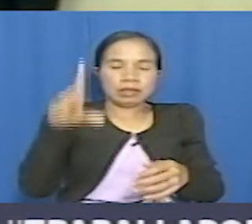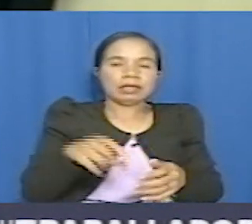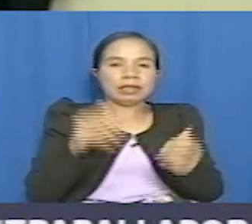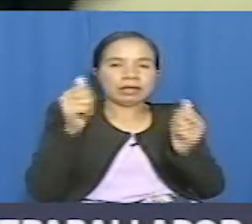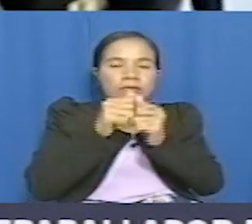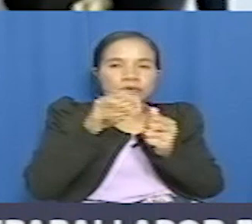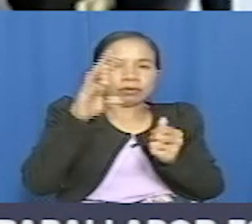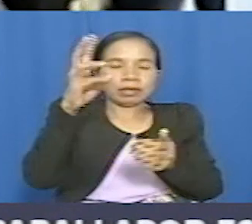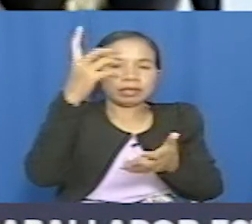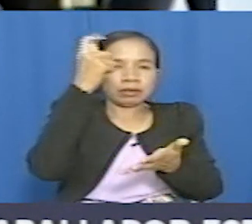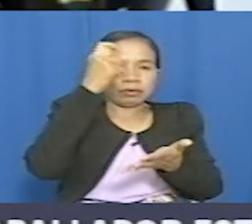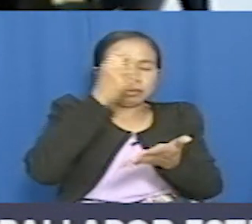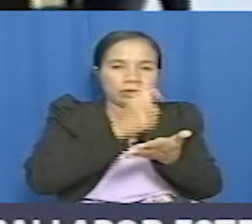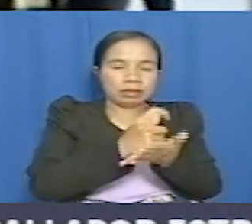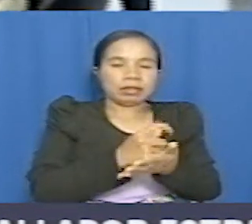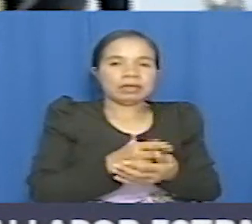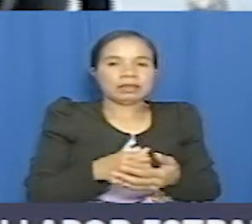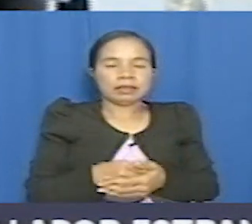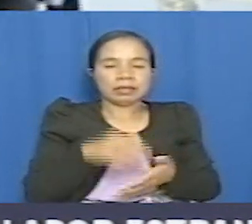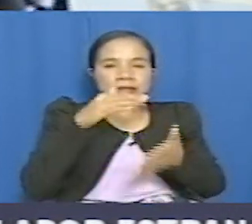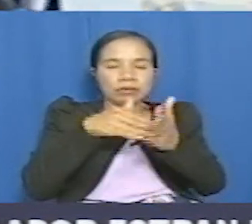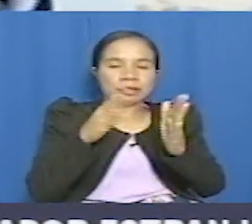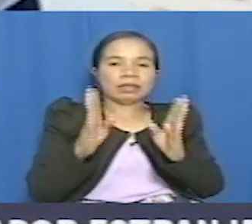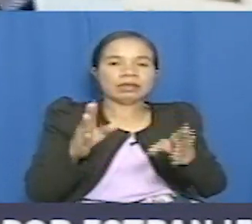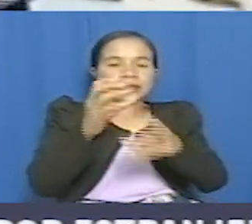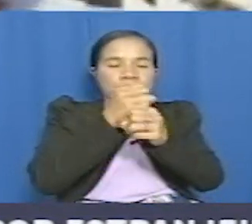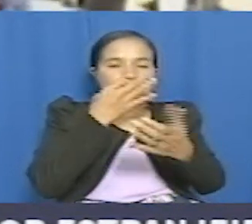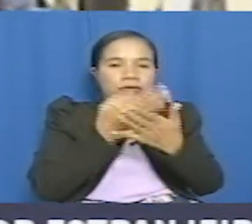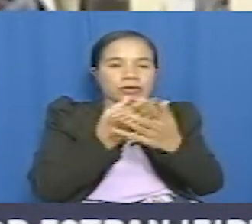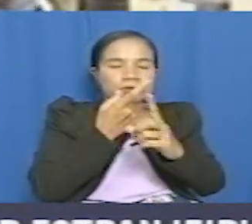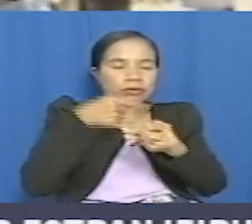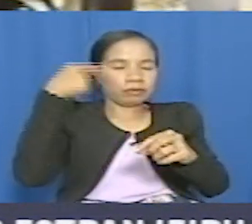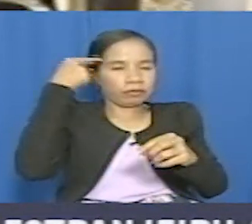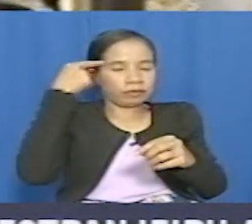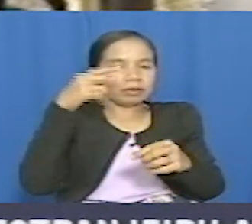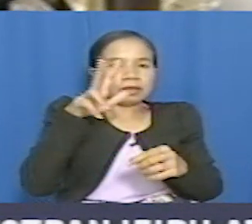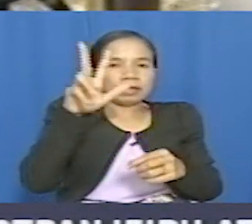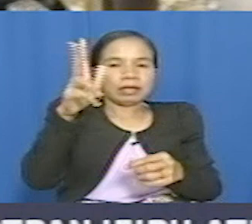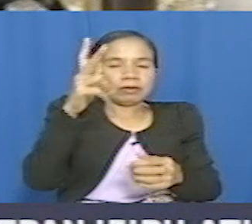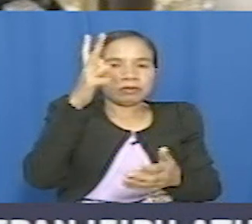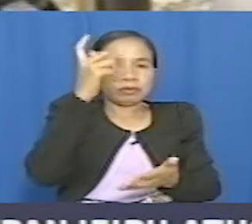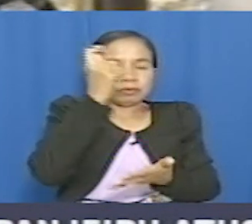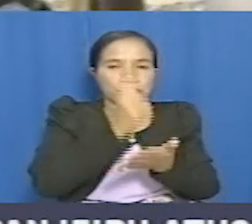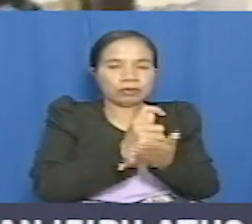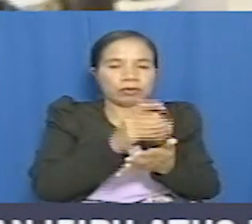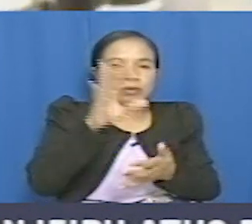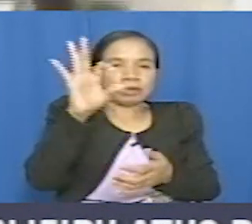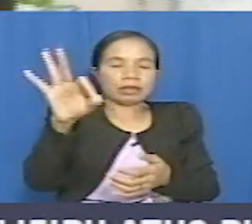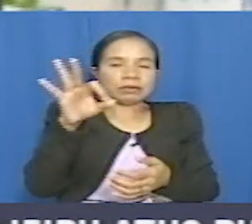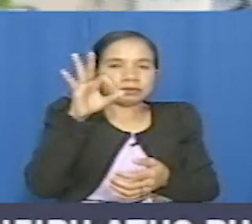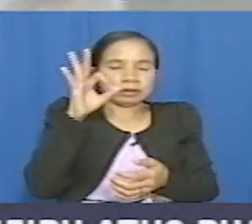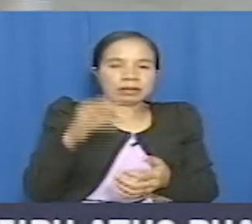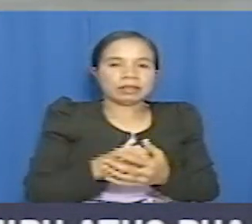entre número nem estudante nebe simona subsídio Rusi governo, rihung tolo atusia, no rihung rua